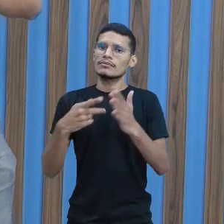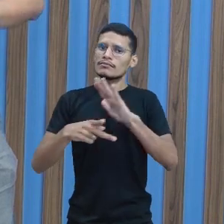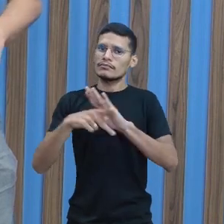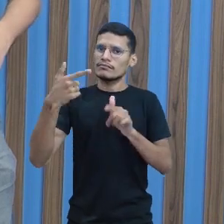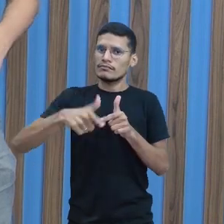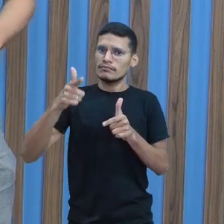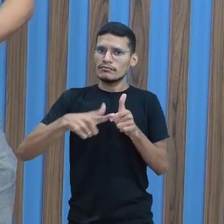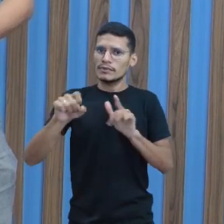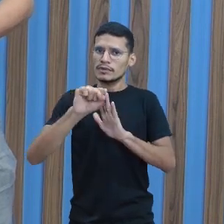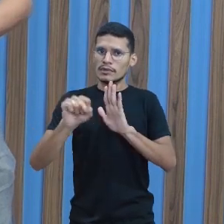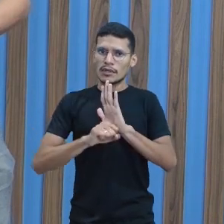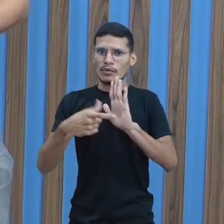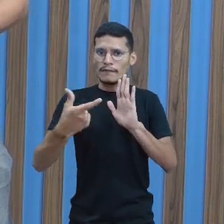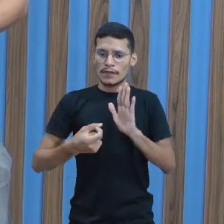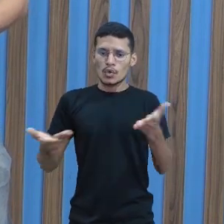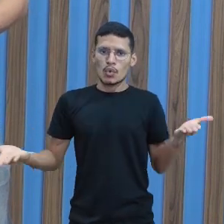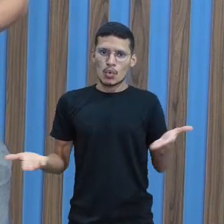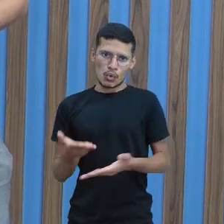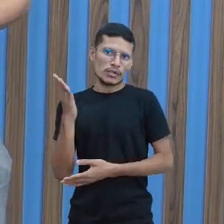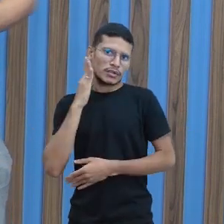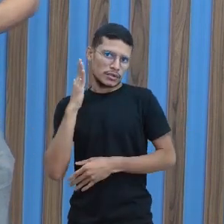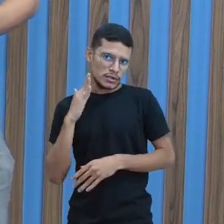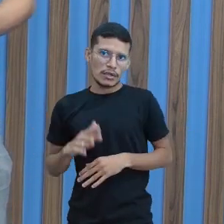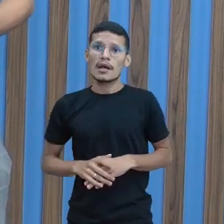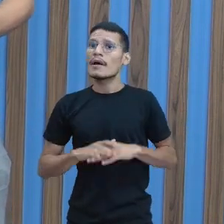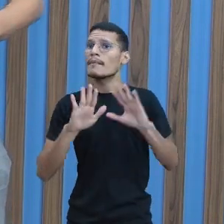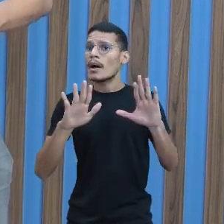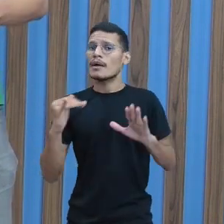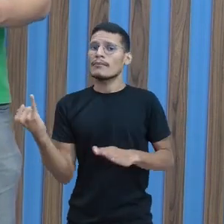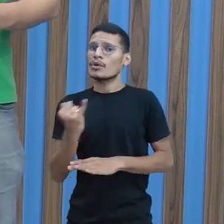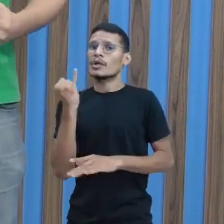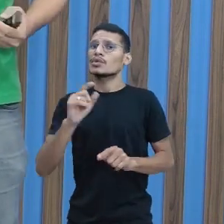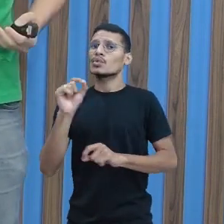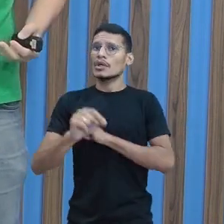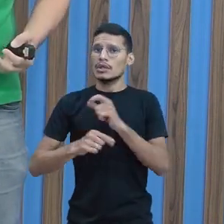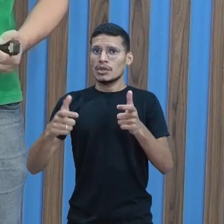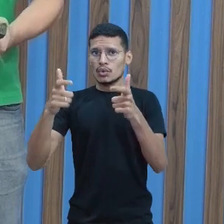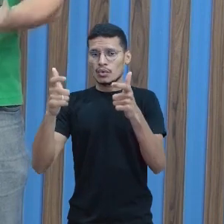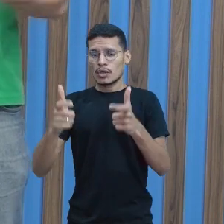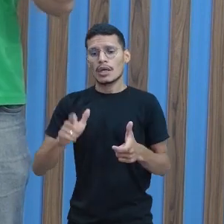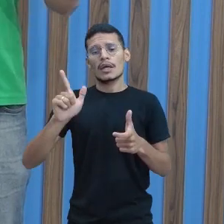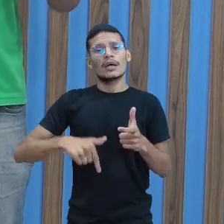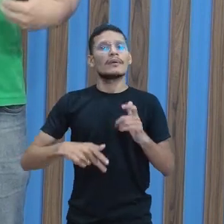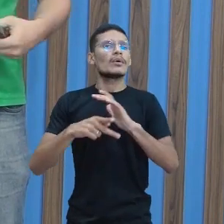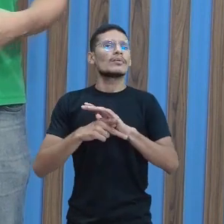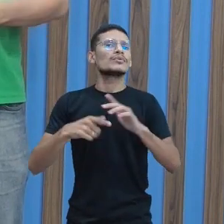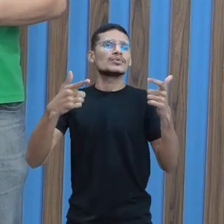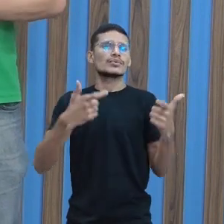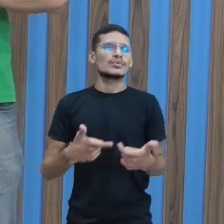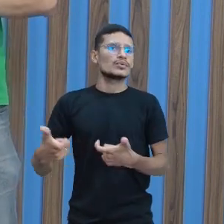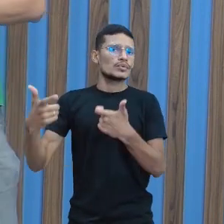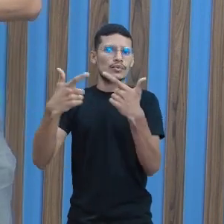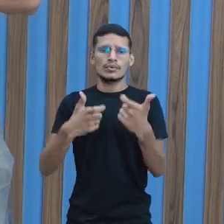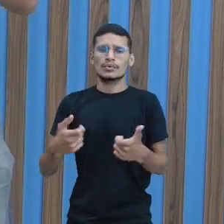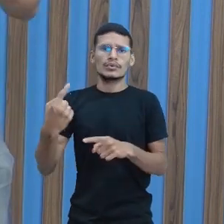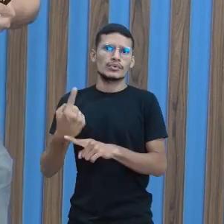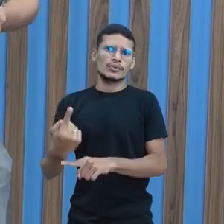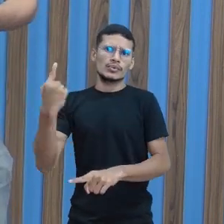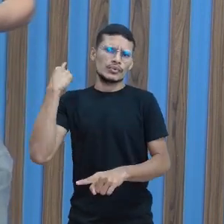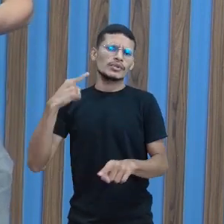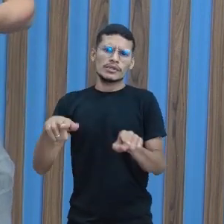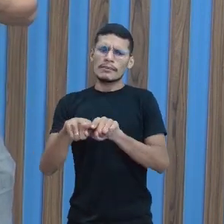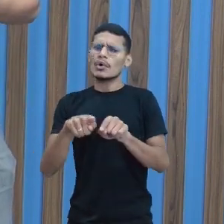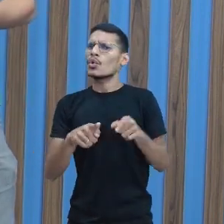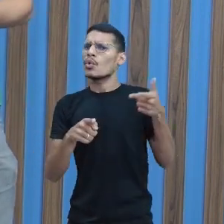século XX na atualidade, tá? Então, é importante dizer que é um território que, né, é disputado desde, assim como os